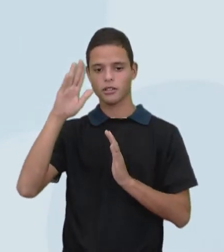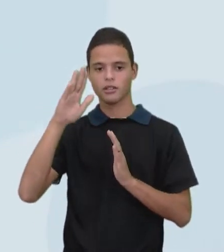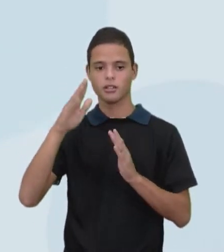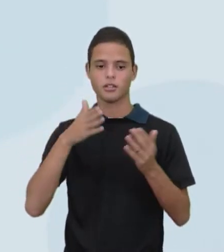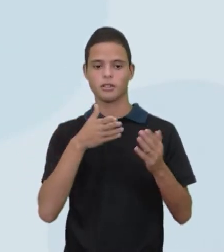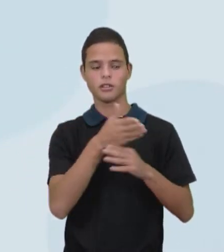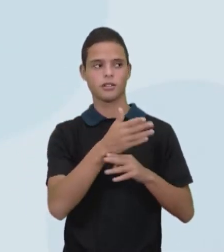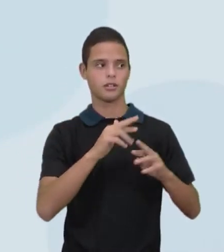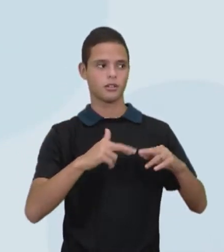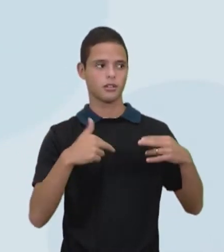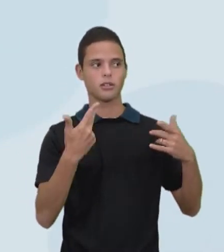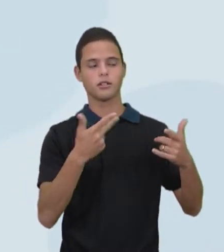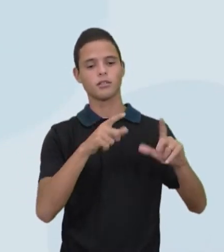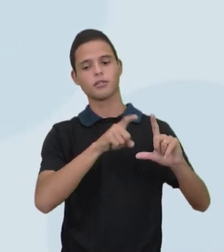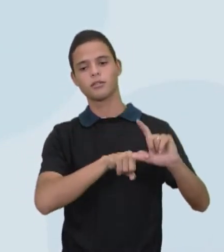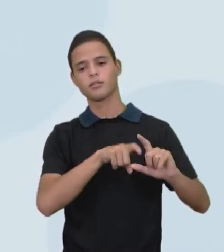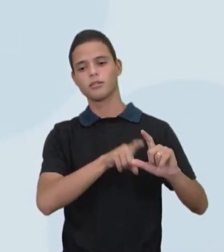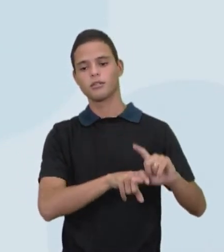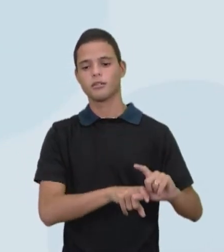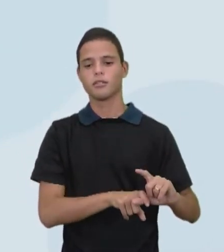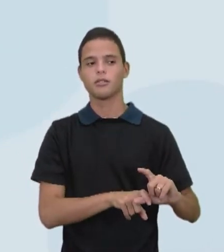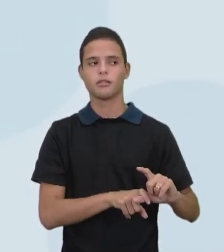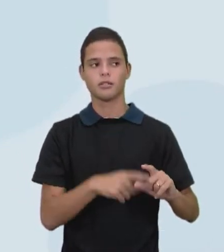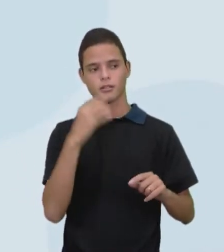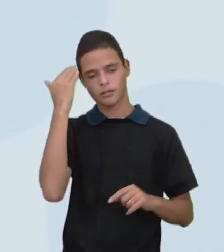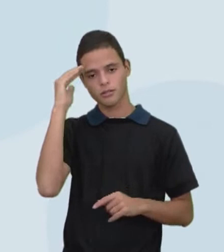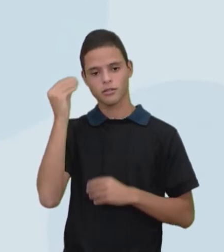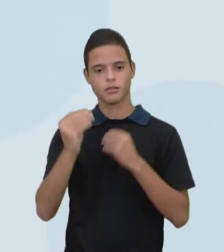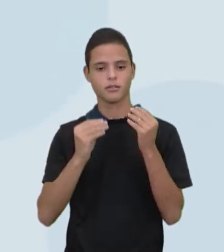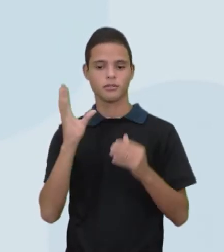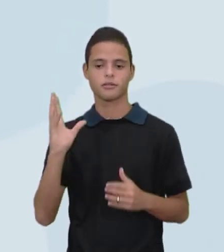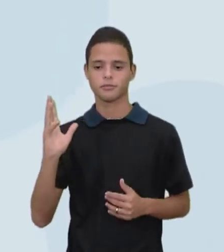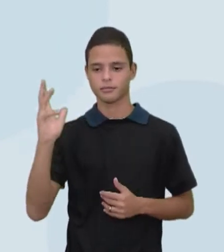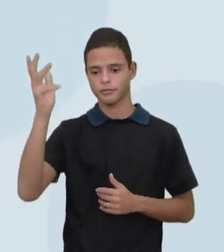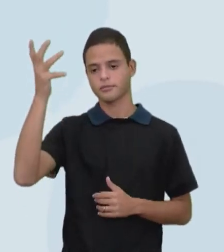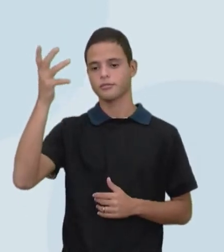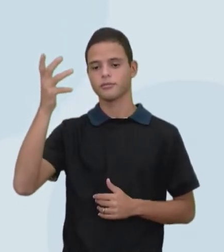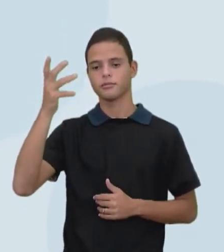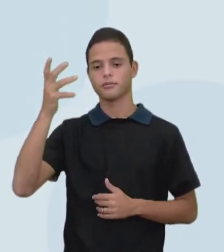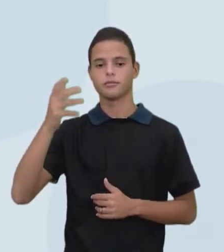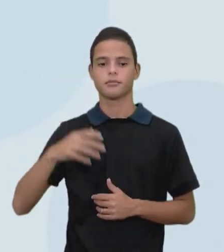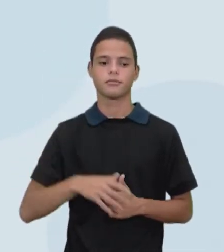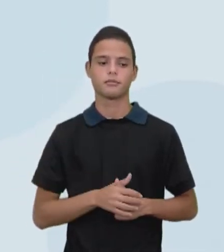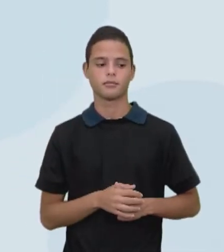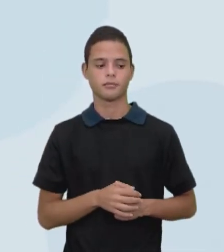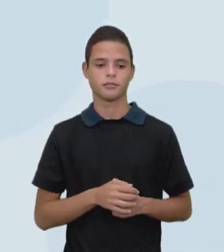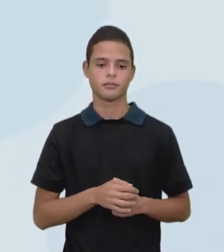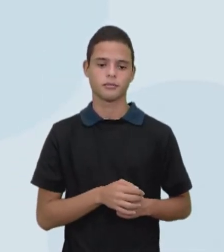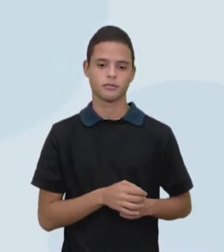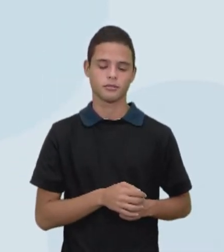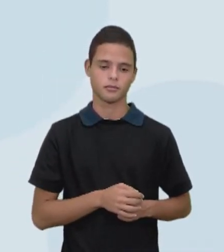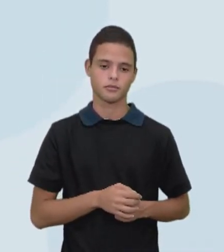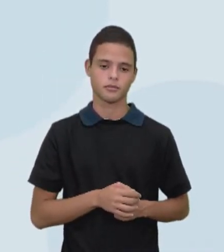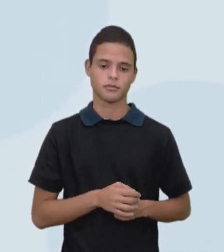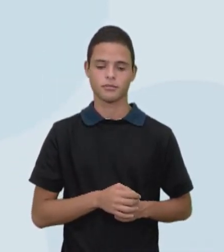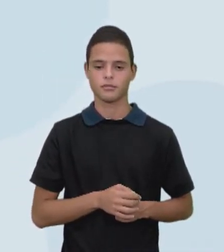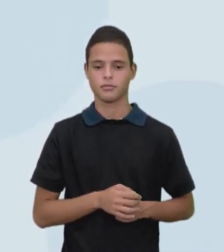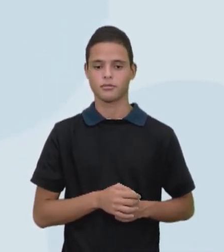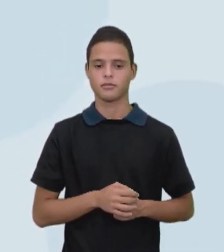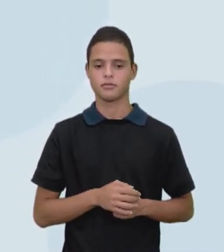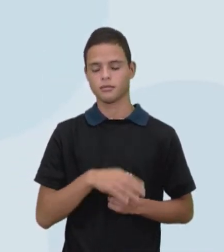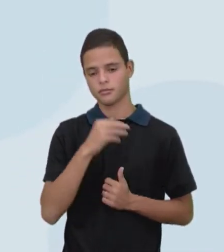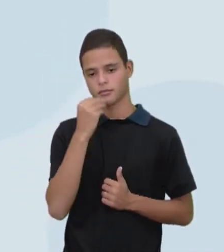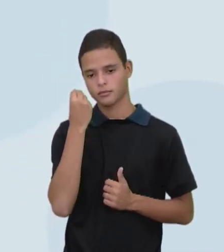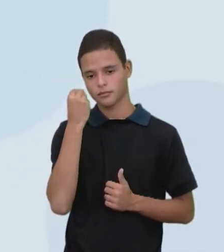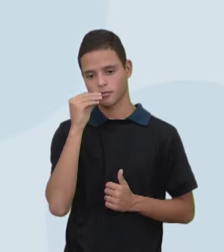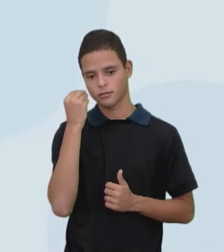referência que eu estou deixando aí para vocês. E entenda como acontece, né, mais pormenorizado, né, este aproveitamento